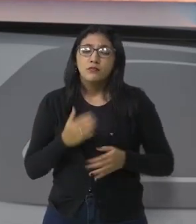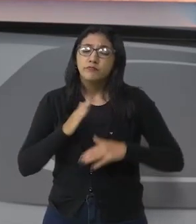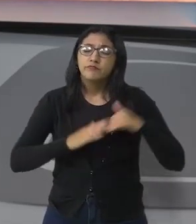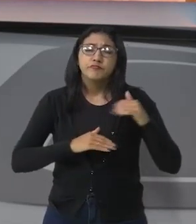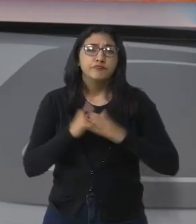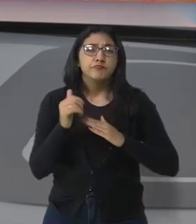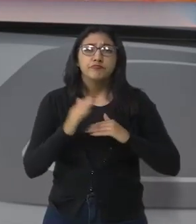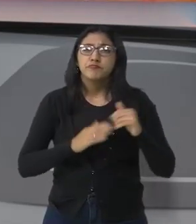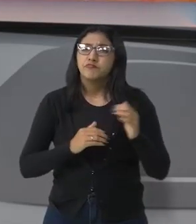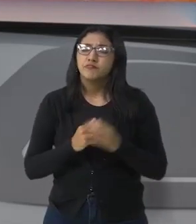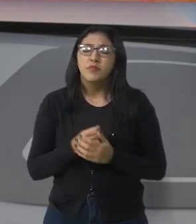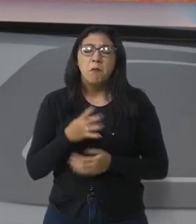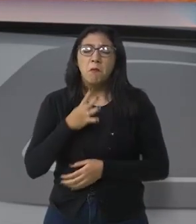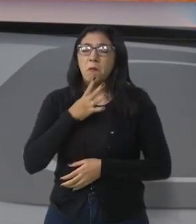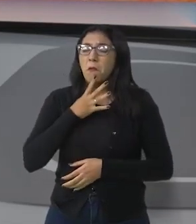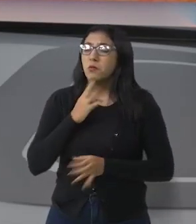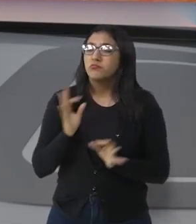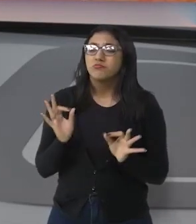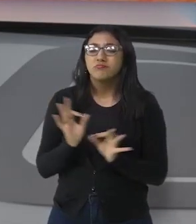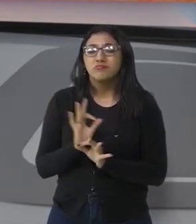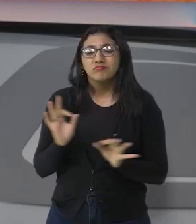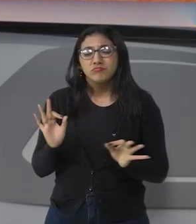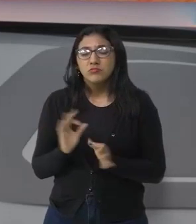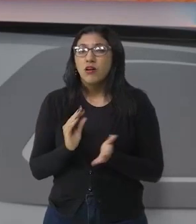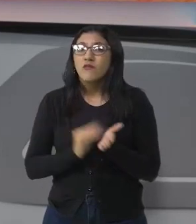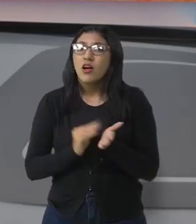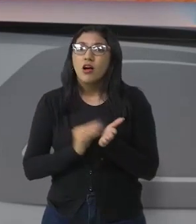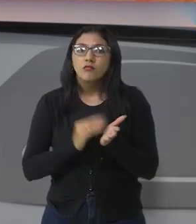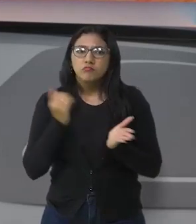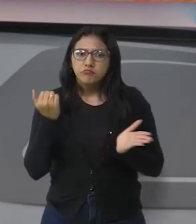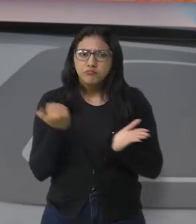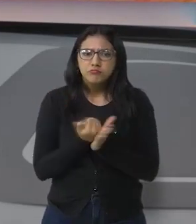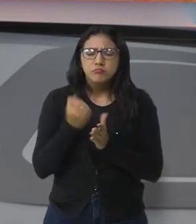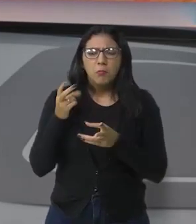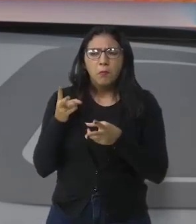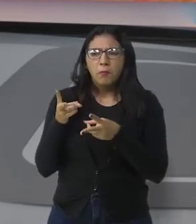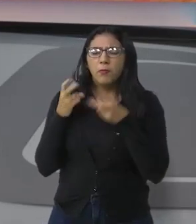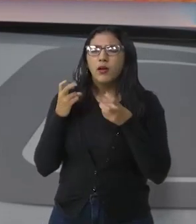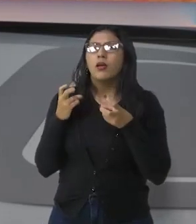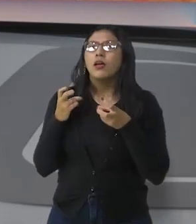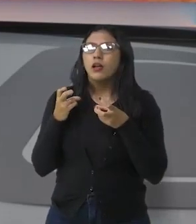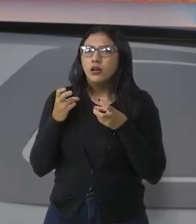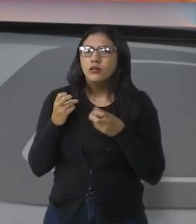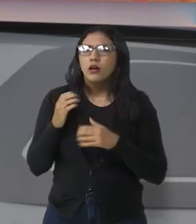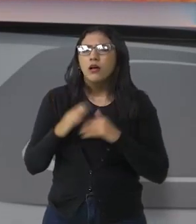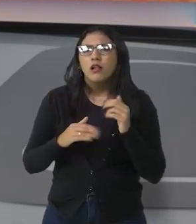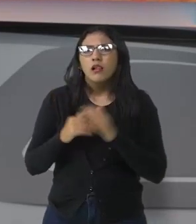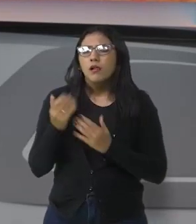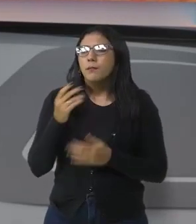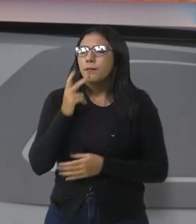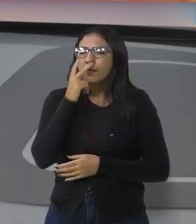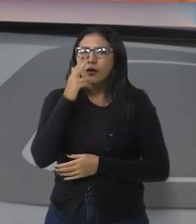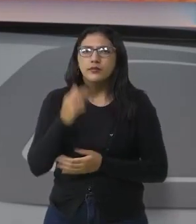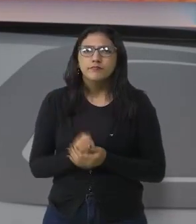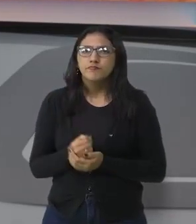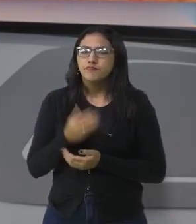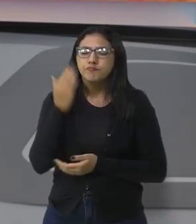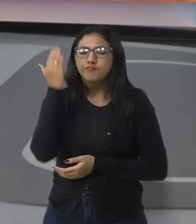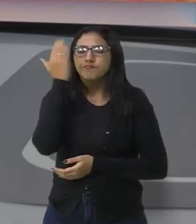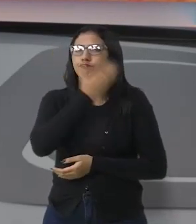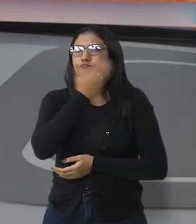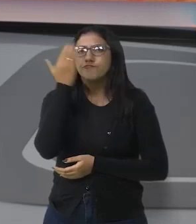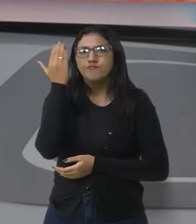sendo reconhecidas porque não há essa regulamentação, elas são consideradas como se fossem